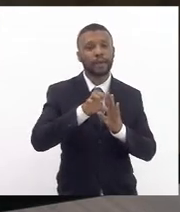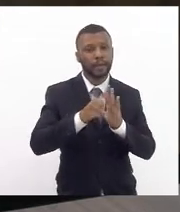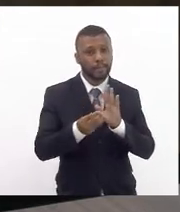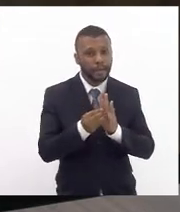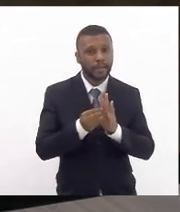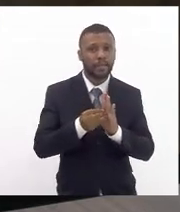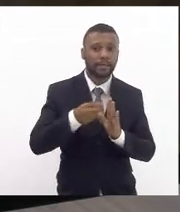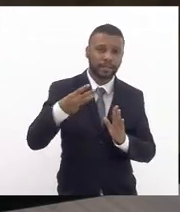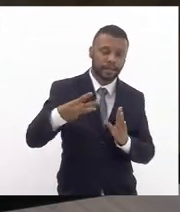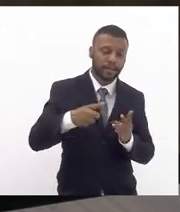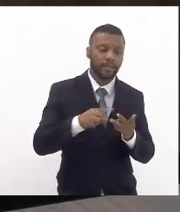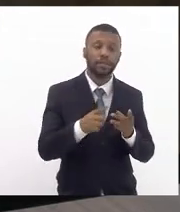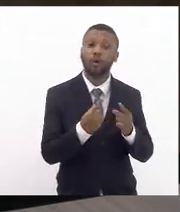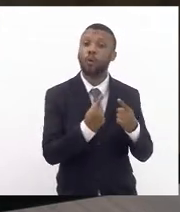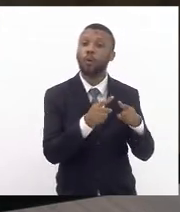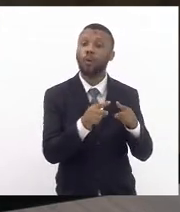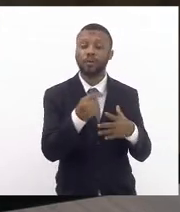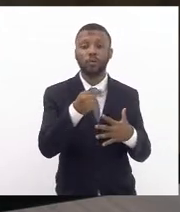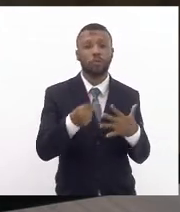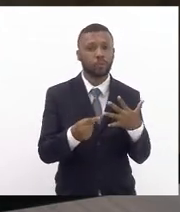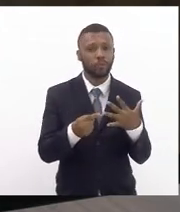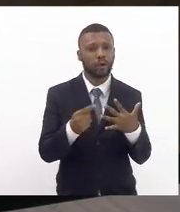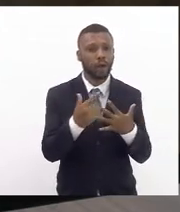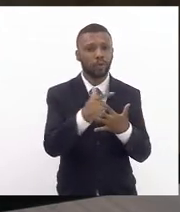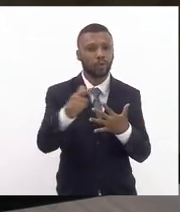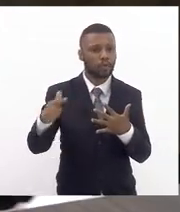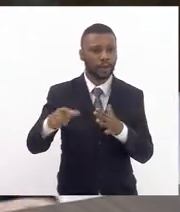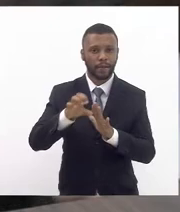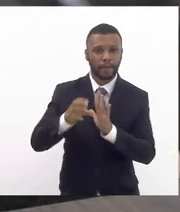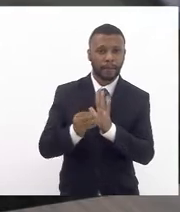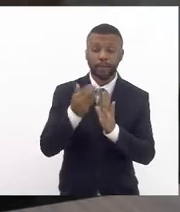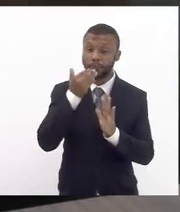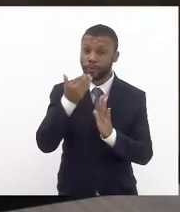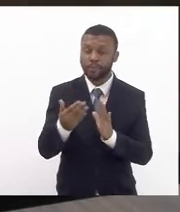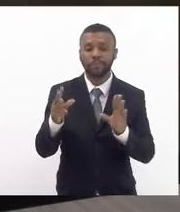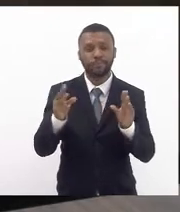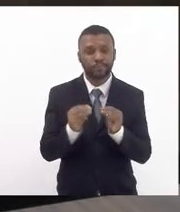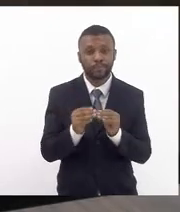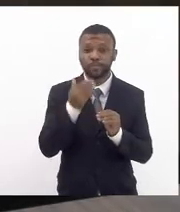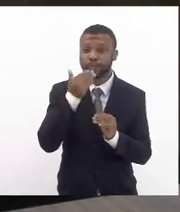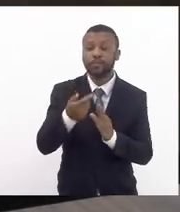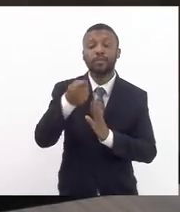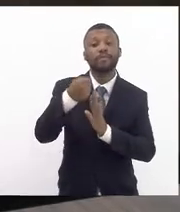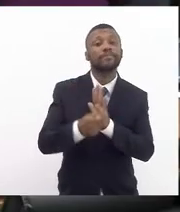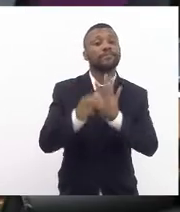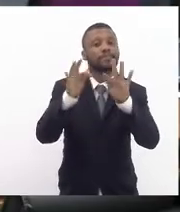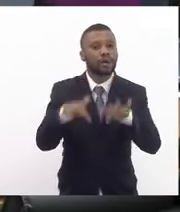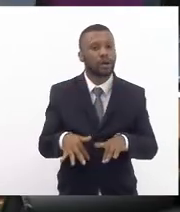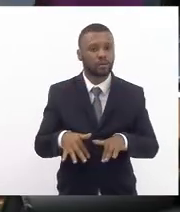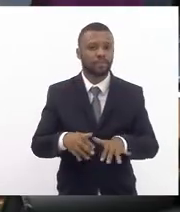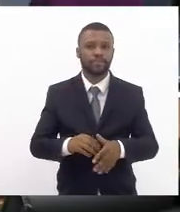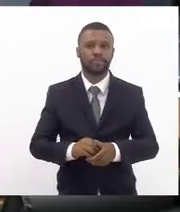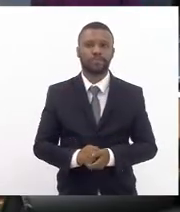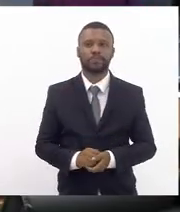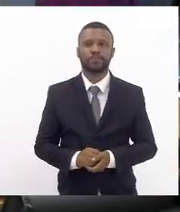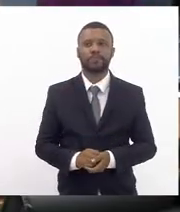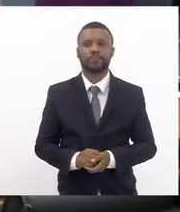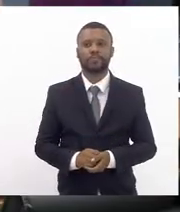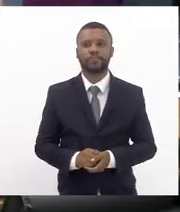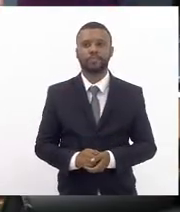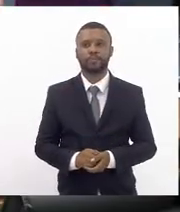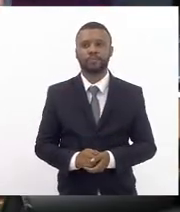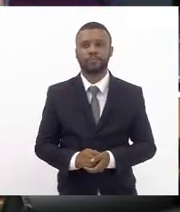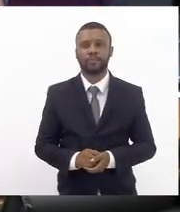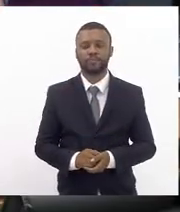3, contrário às demais emendas, concluindo por substitutivo, pedindo forma final de redação. Eu... Qual